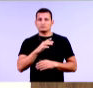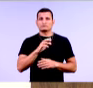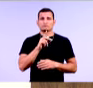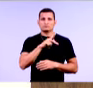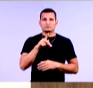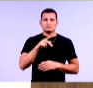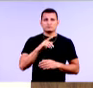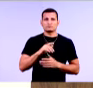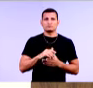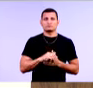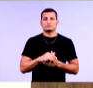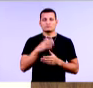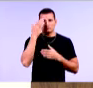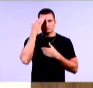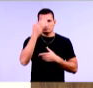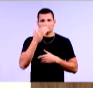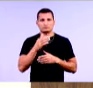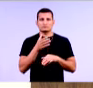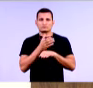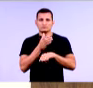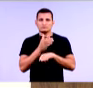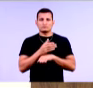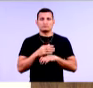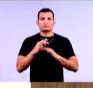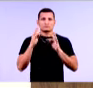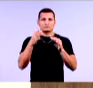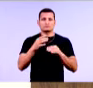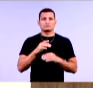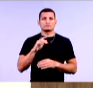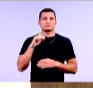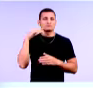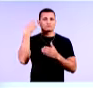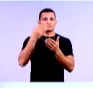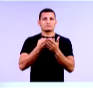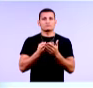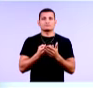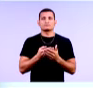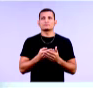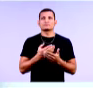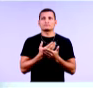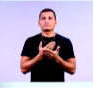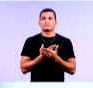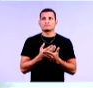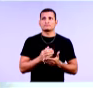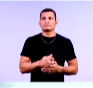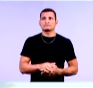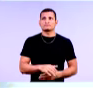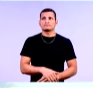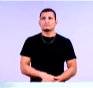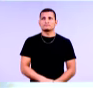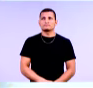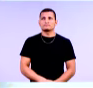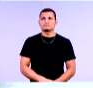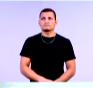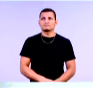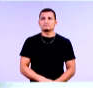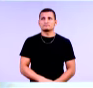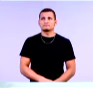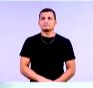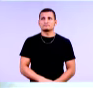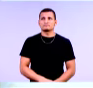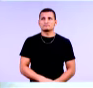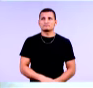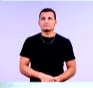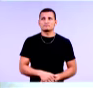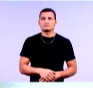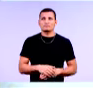Então, agradeço aí a participação de vocês. Até a próxima aula. Gente, só para finalizar, gente, aqui, interessante,